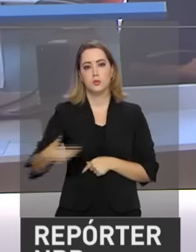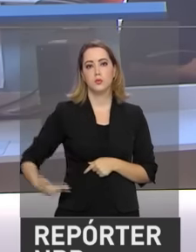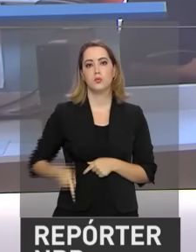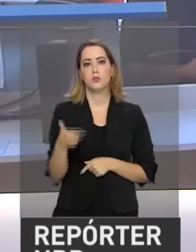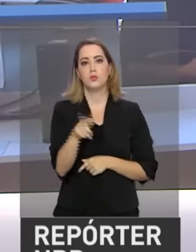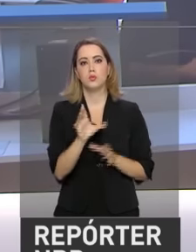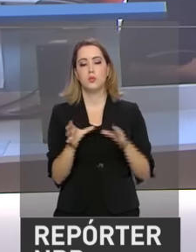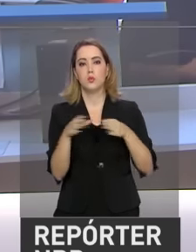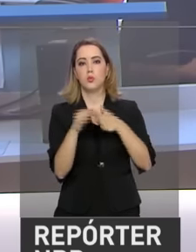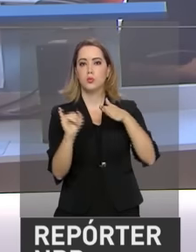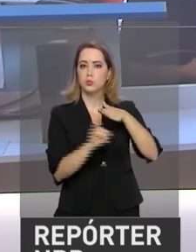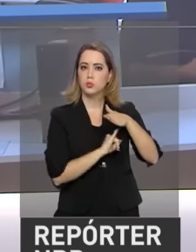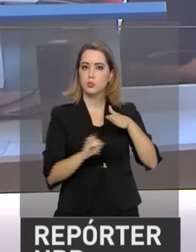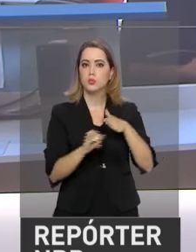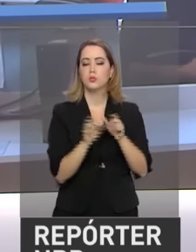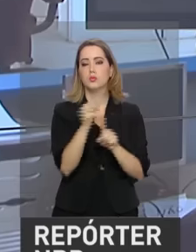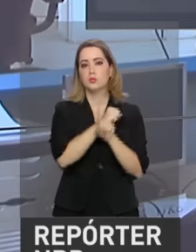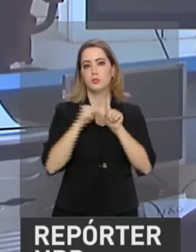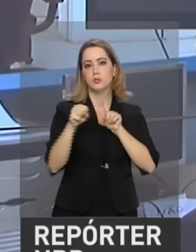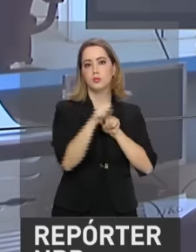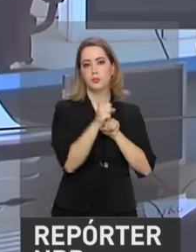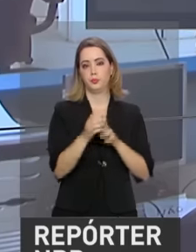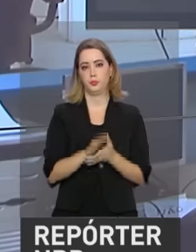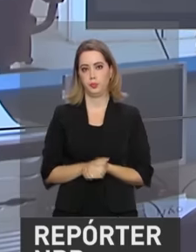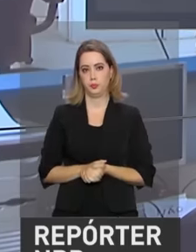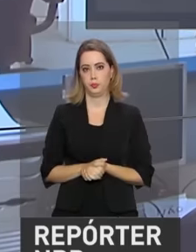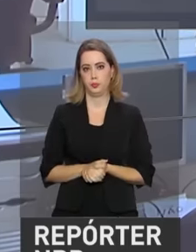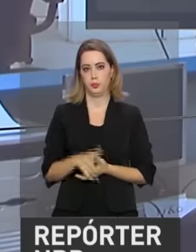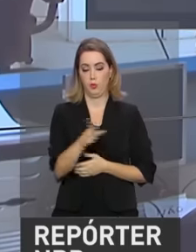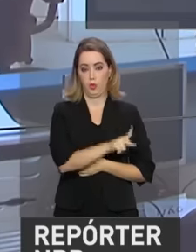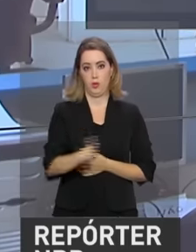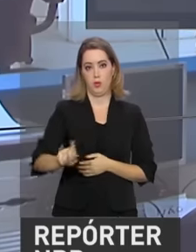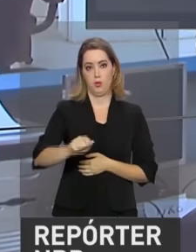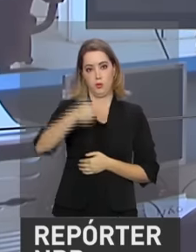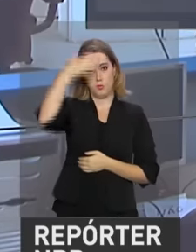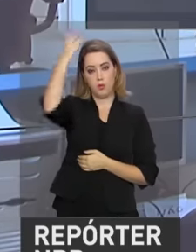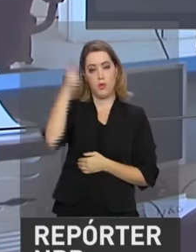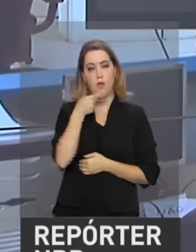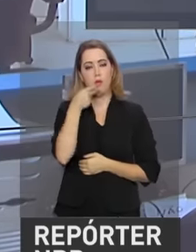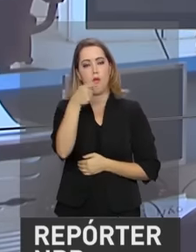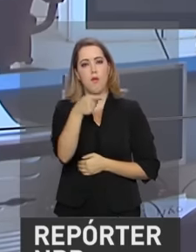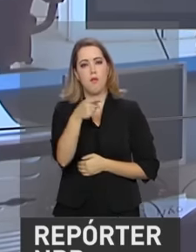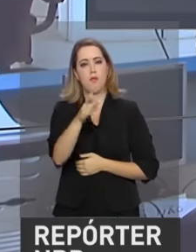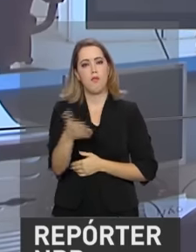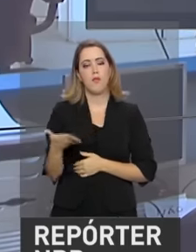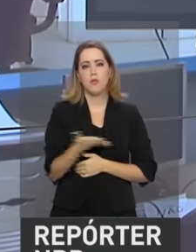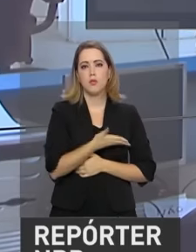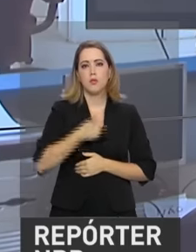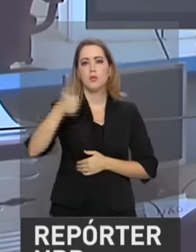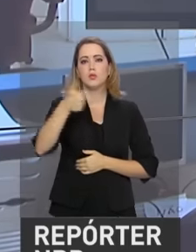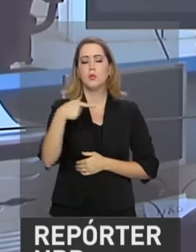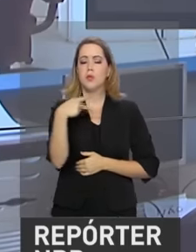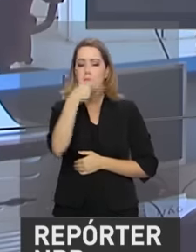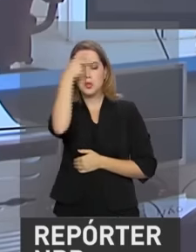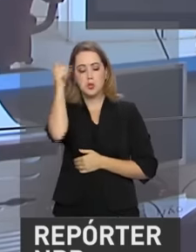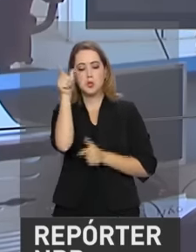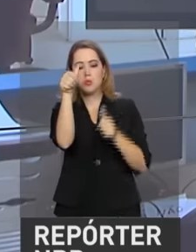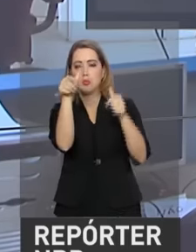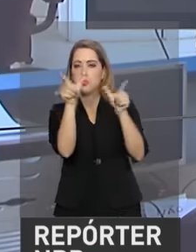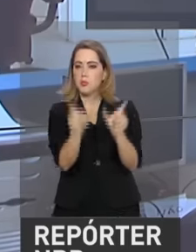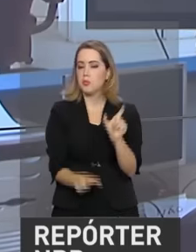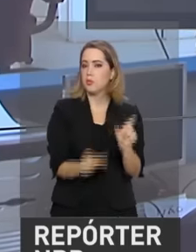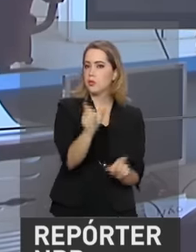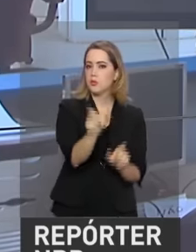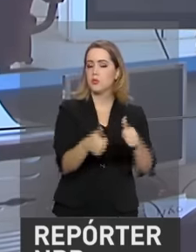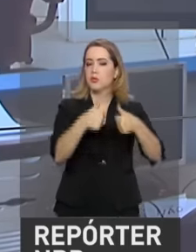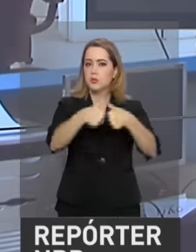outras entidades sociais. O presidente Michel Temer falou da qualidade das pessoas que participaram da cerimônia ao lembrar